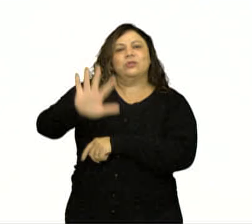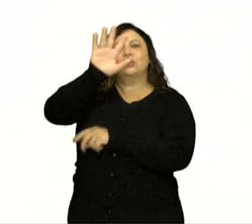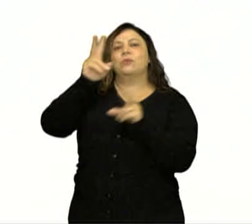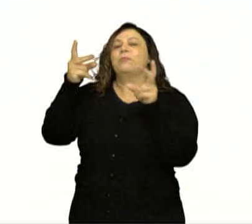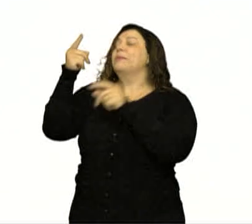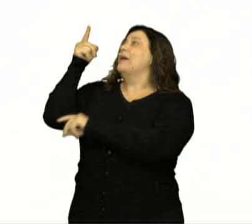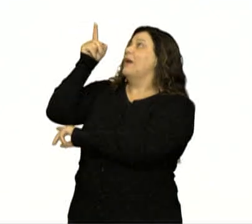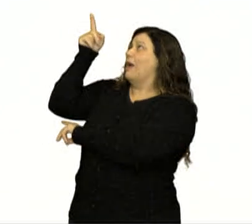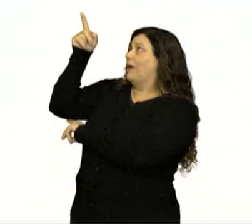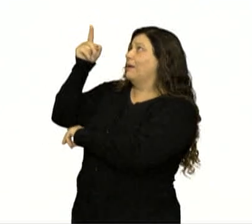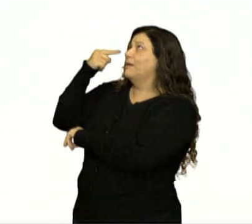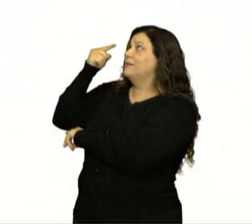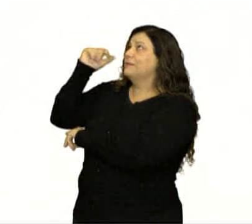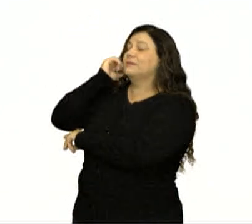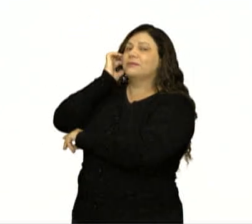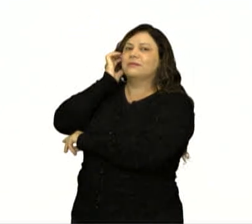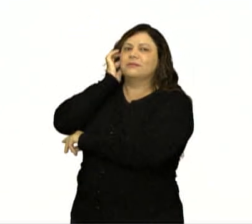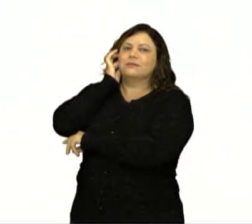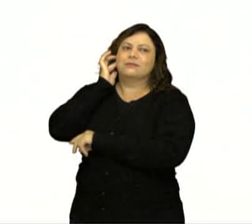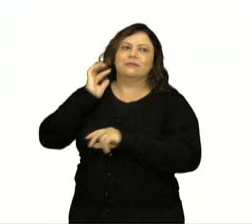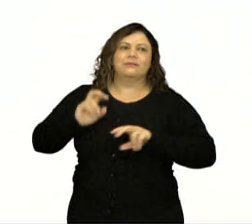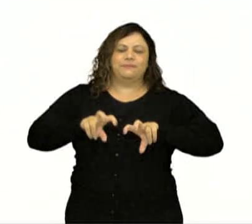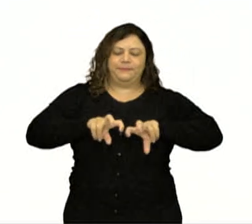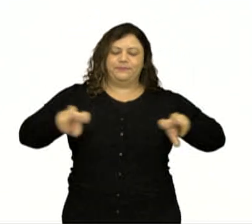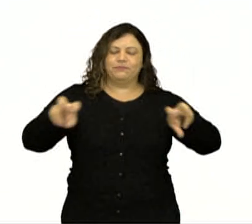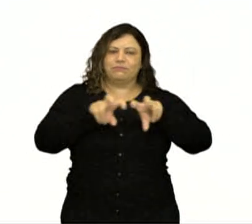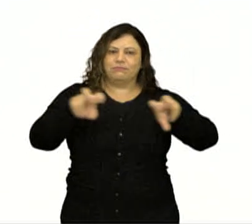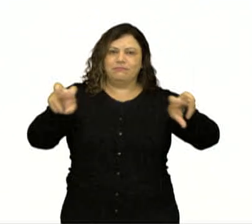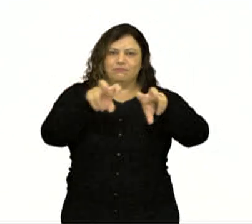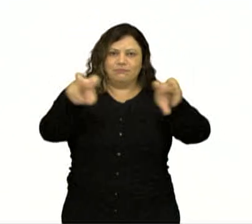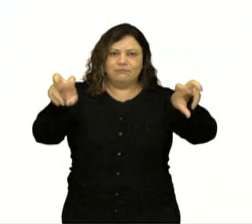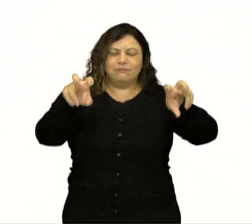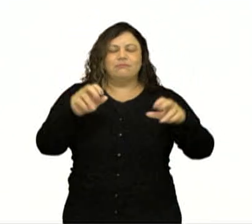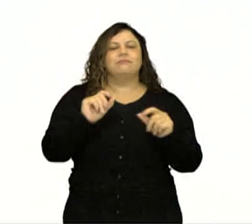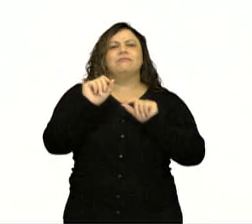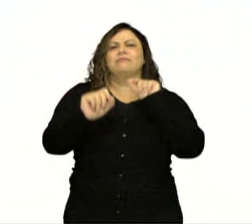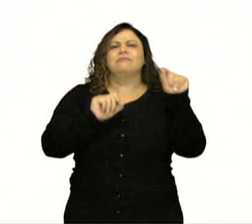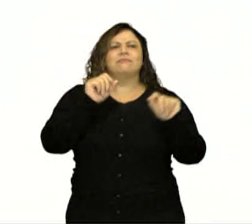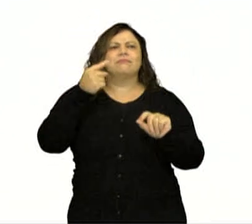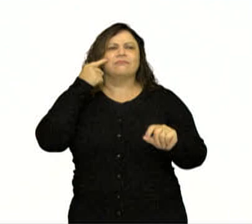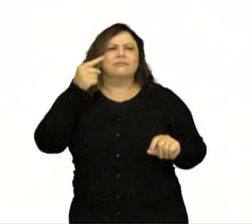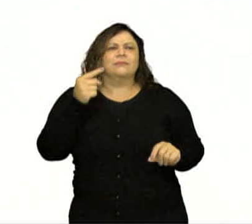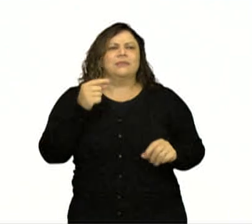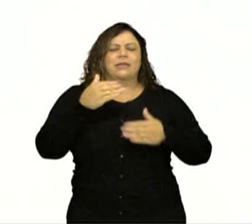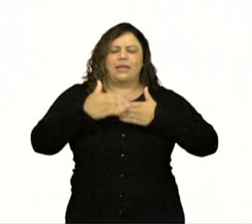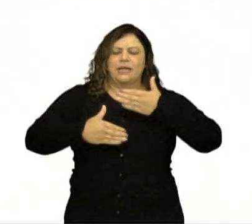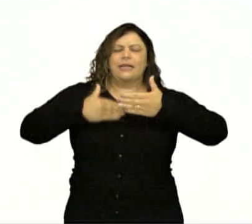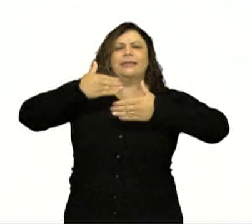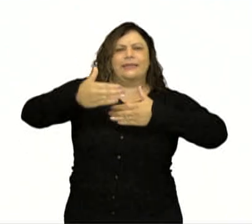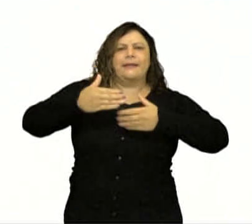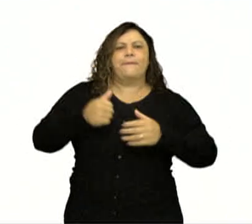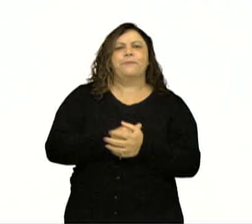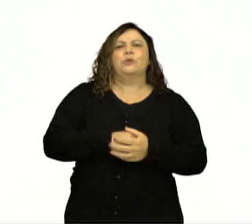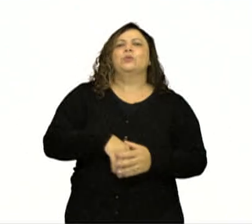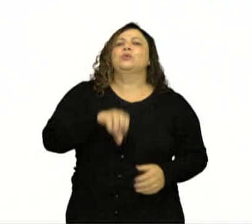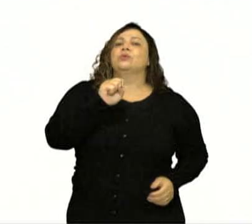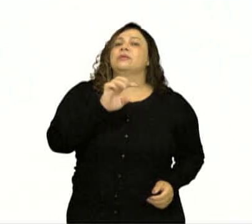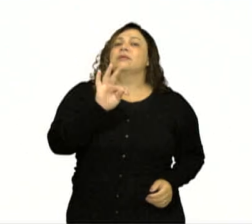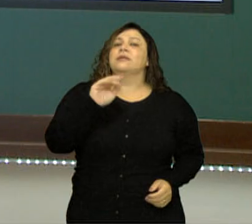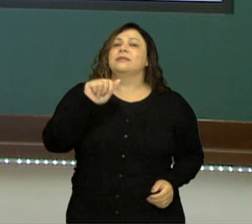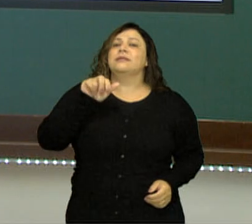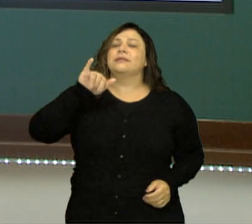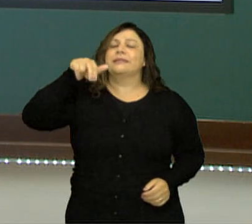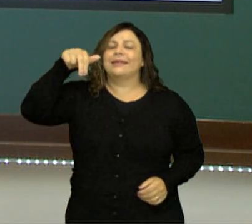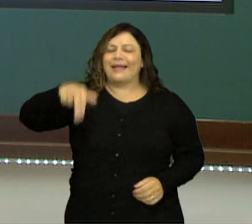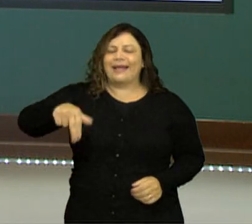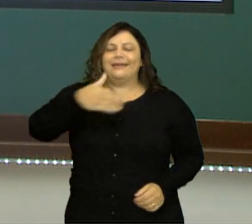vocês do Nikita Khrushchev, que sucedeu ao Joseph Stalin no governo da